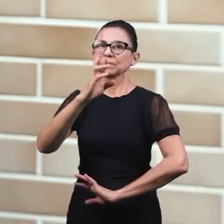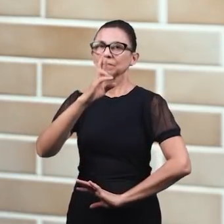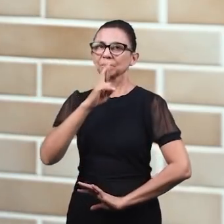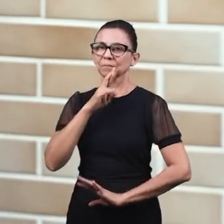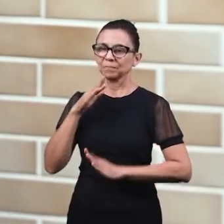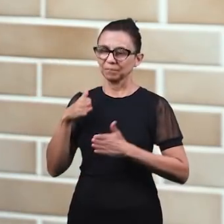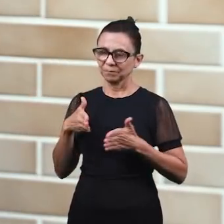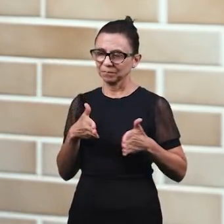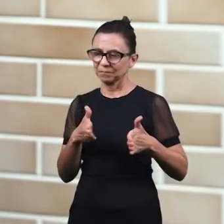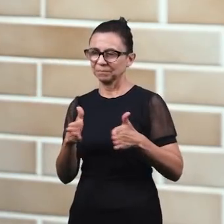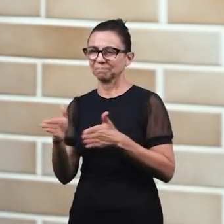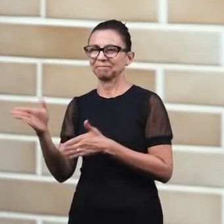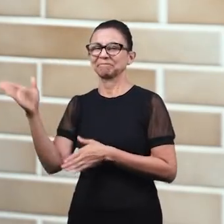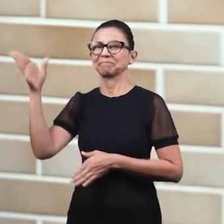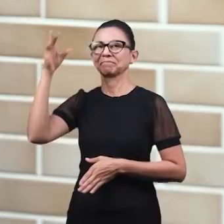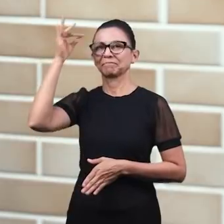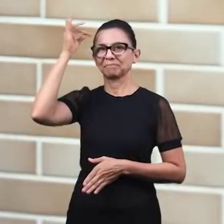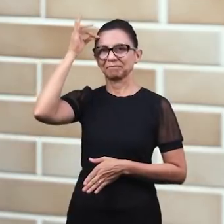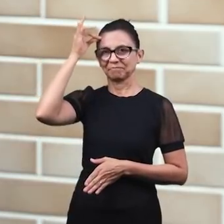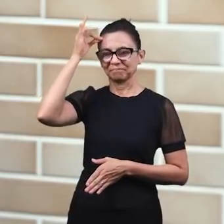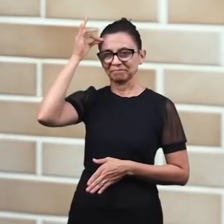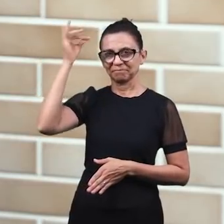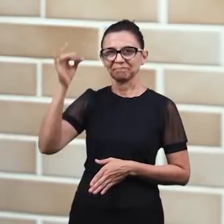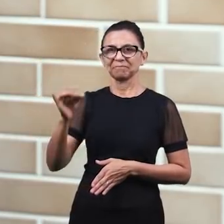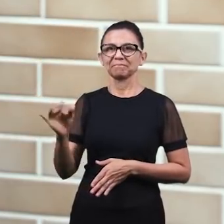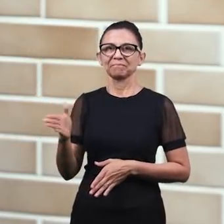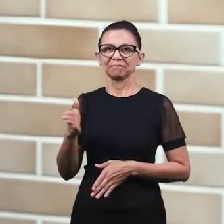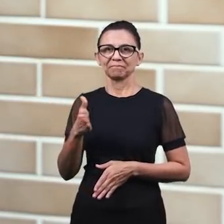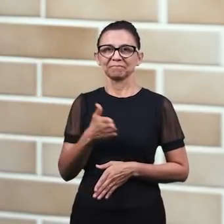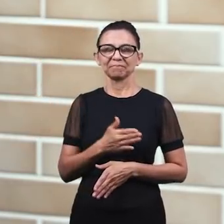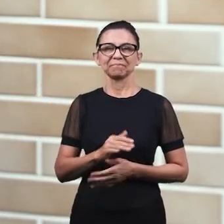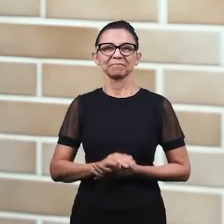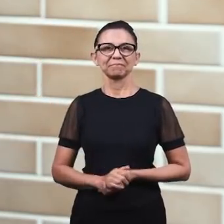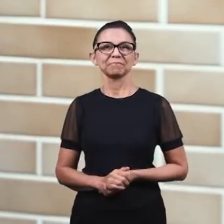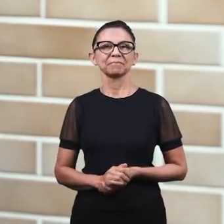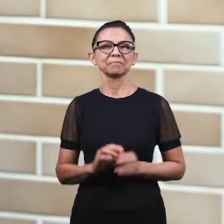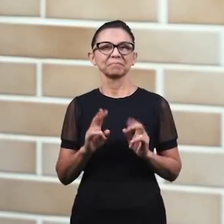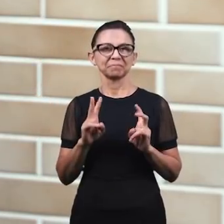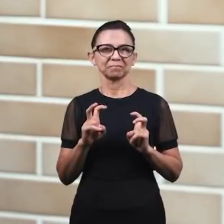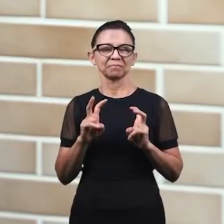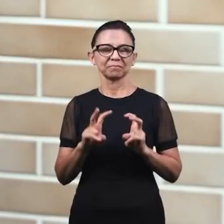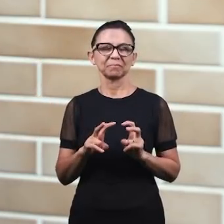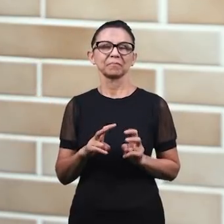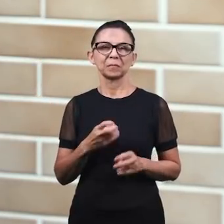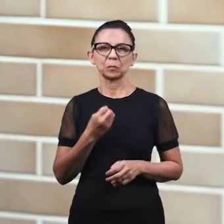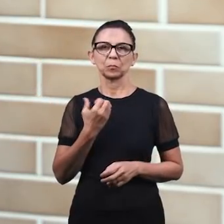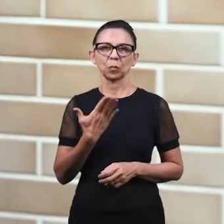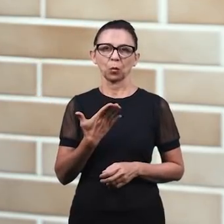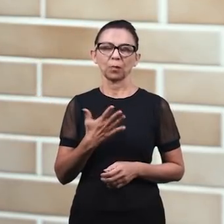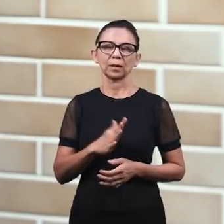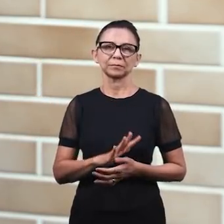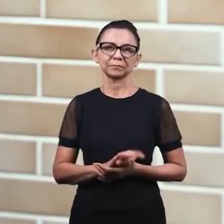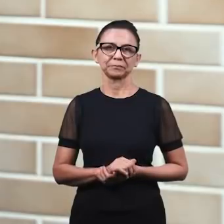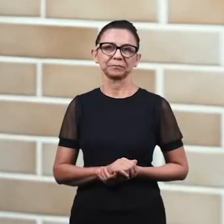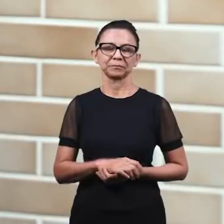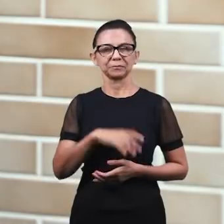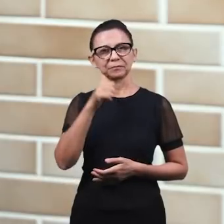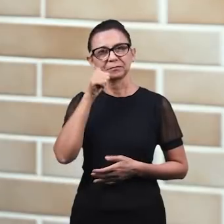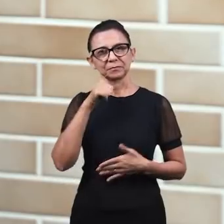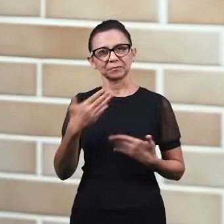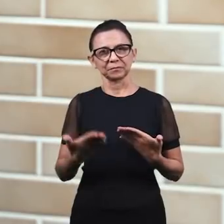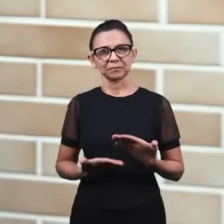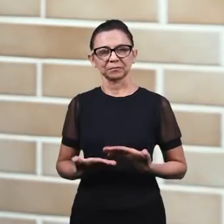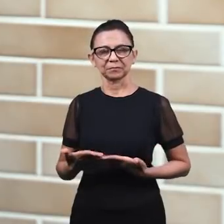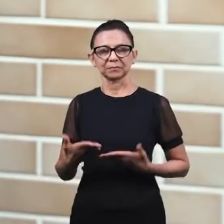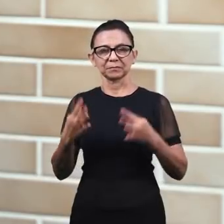para a nossa caminhada espiritual. Fecho aspas aqui nessa expressão muito bem colocada pela